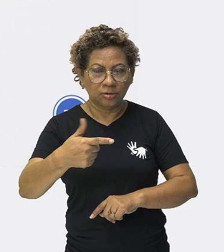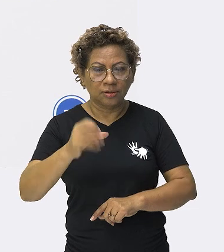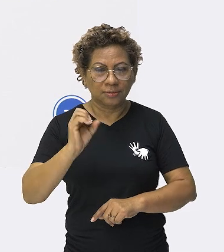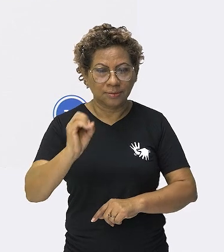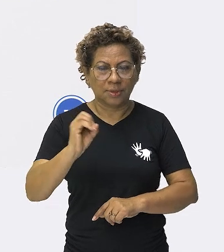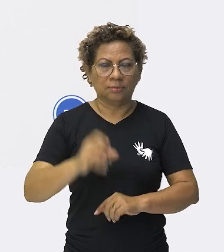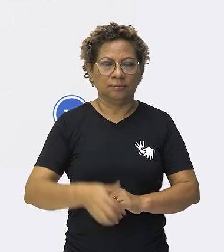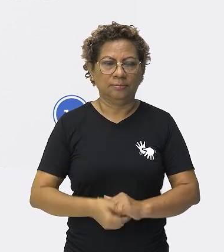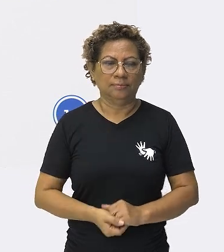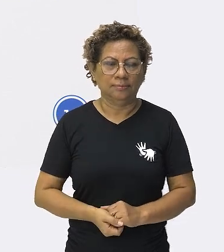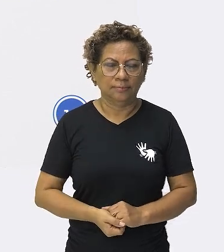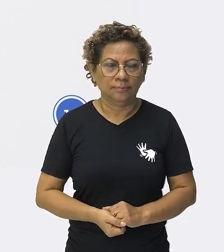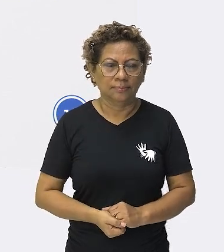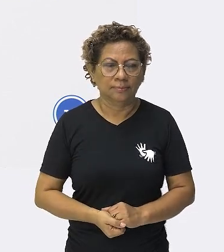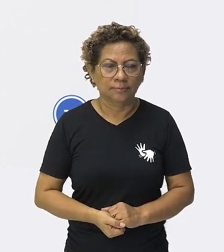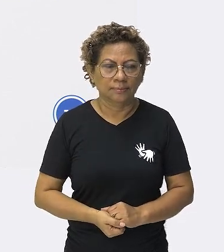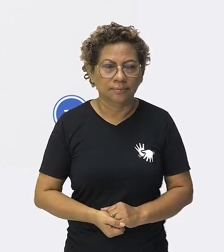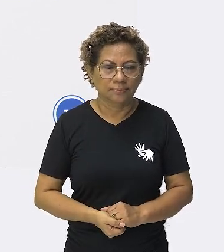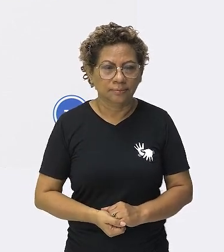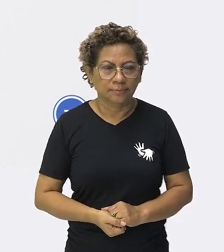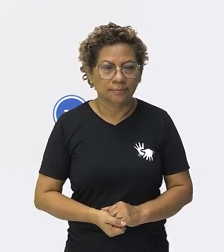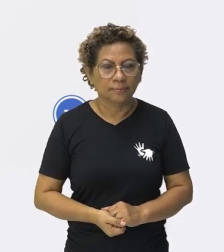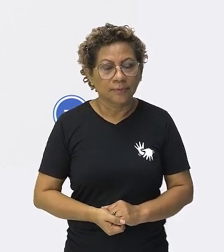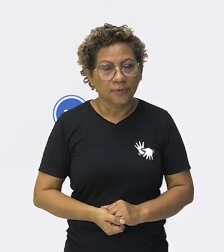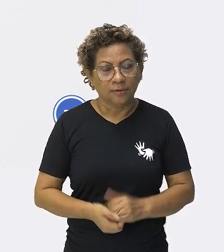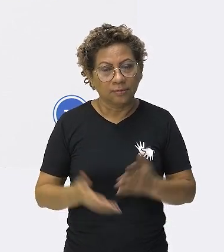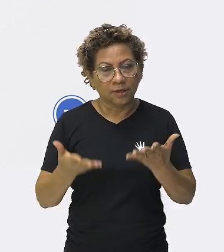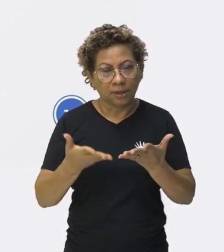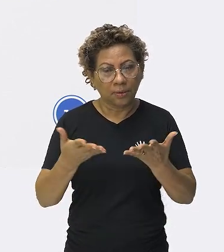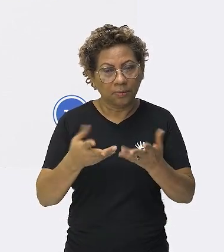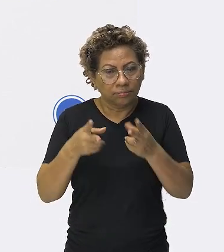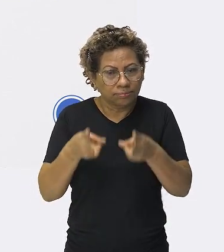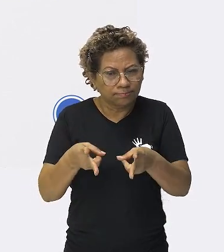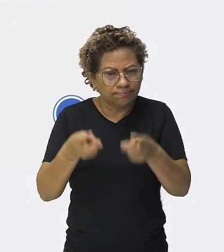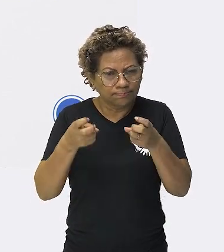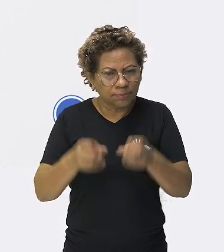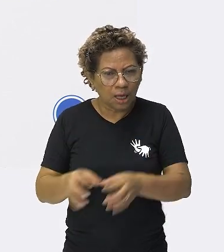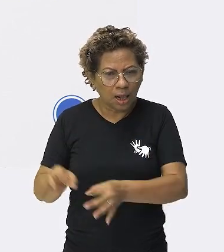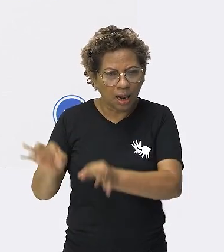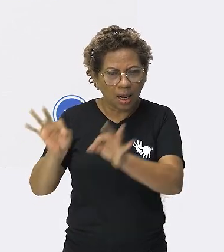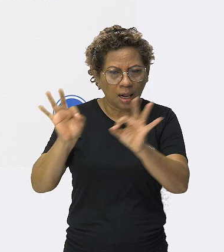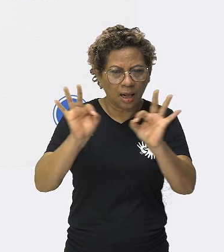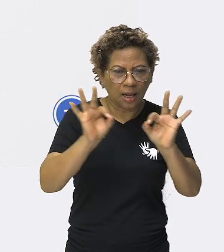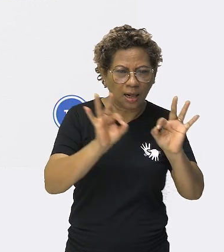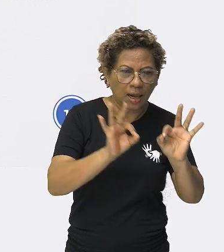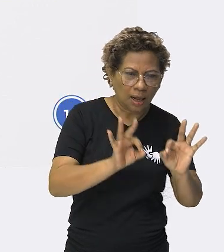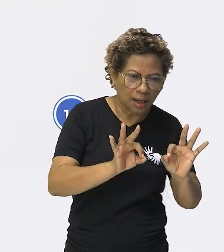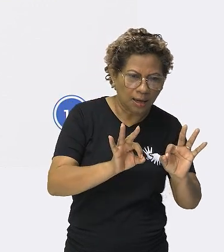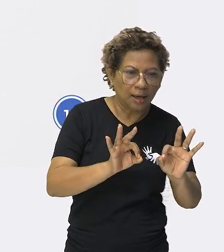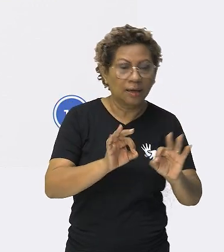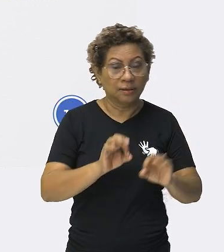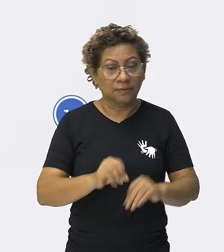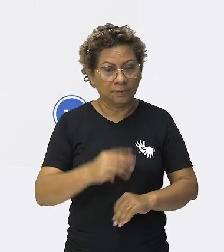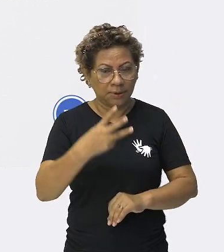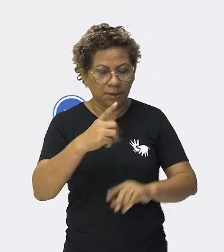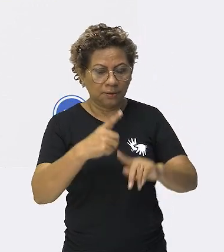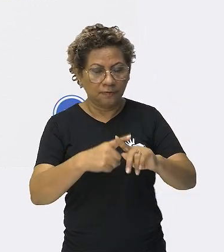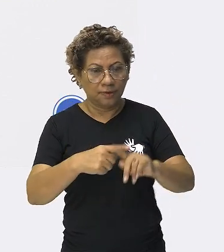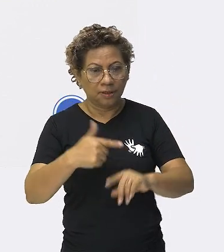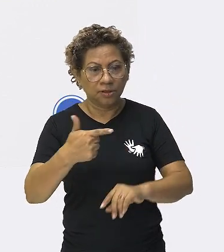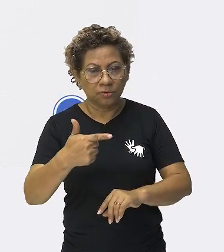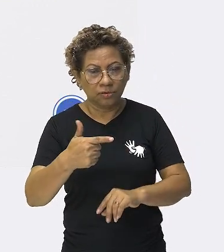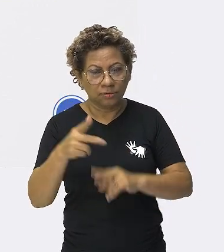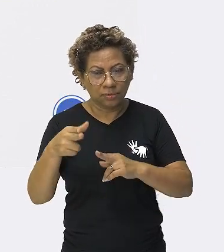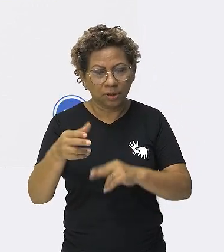X menos 6 igual a zero, né? Multiplico aqui 3 vezes 2 igual a 6,